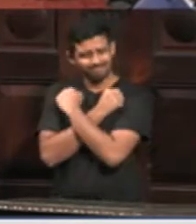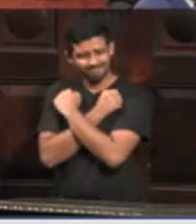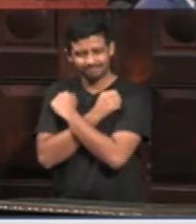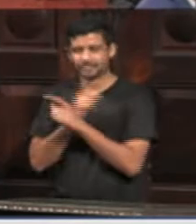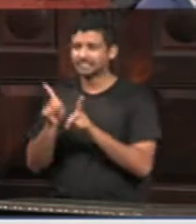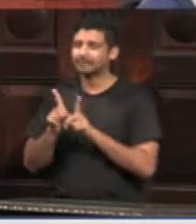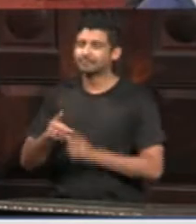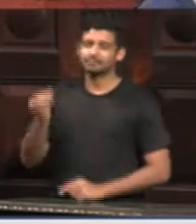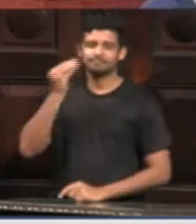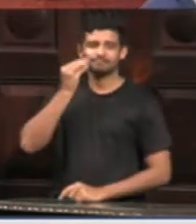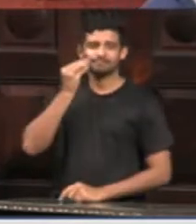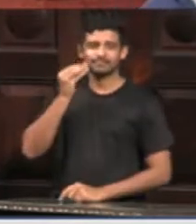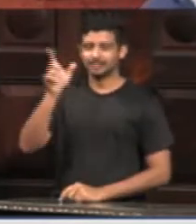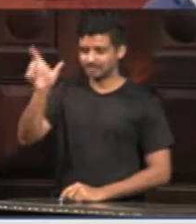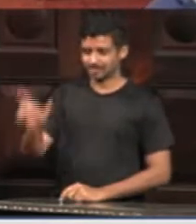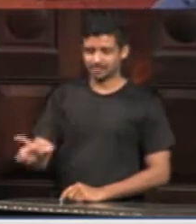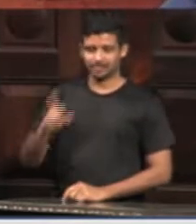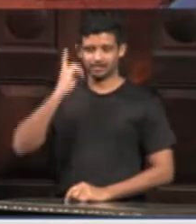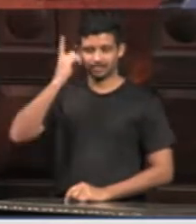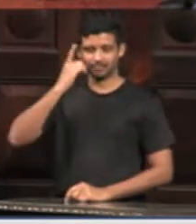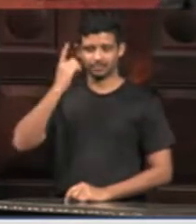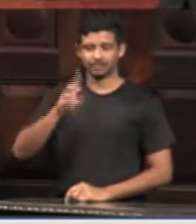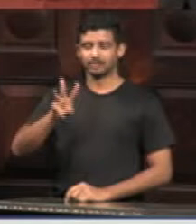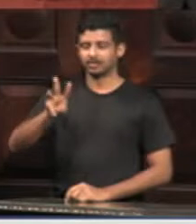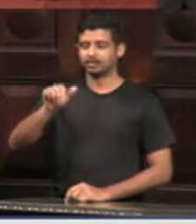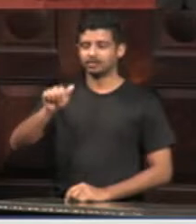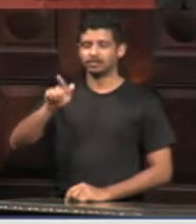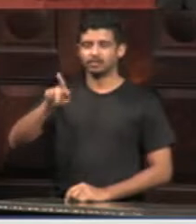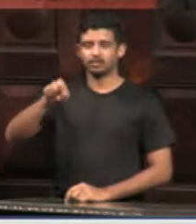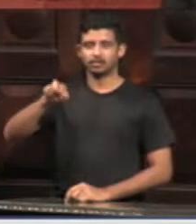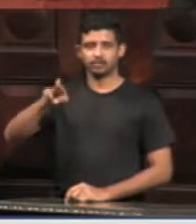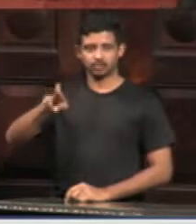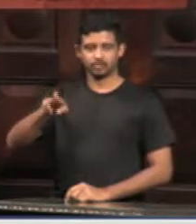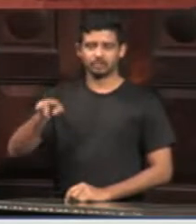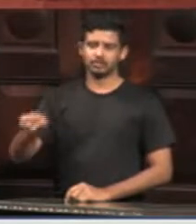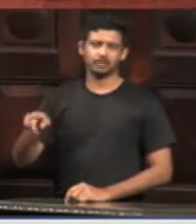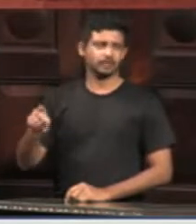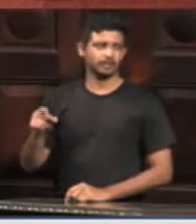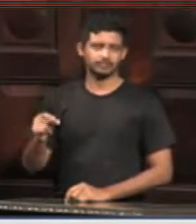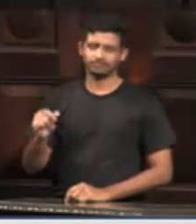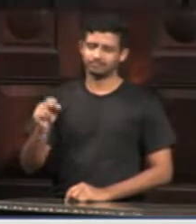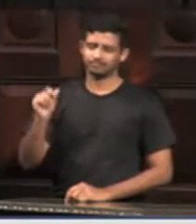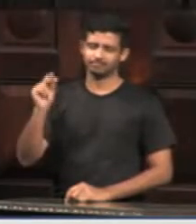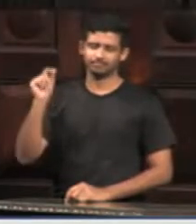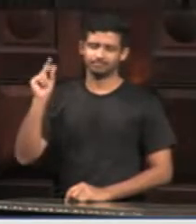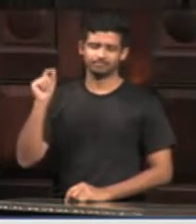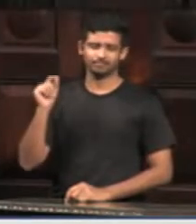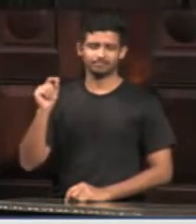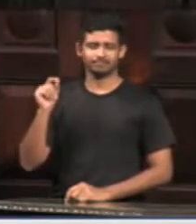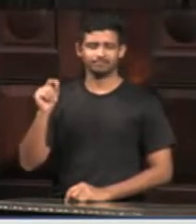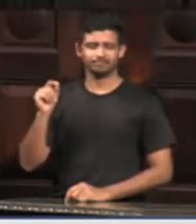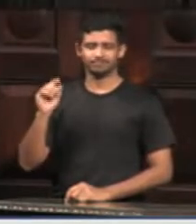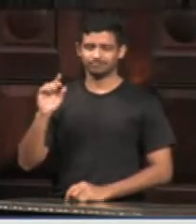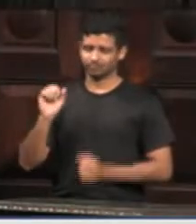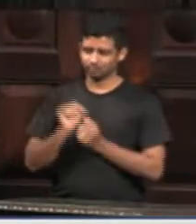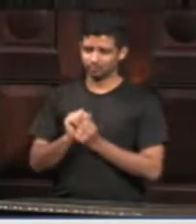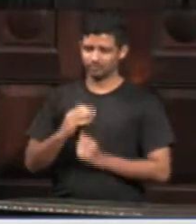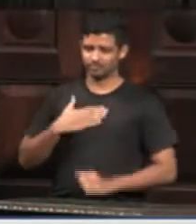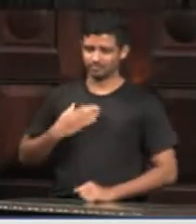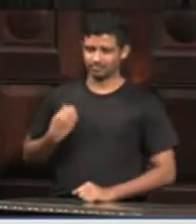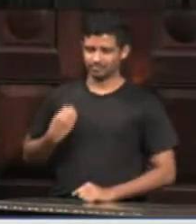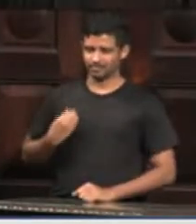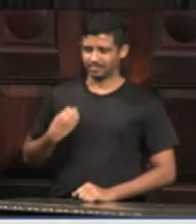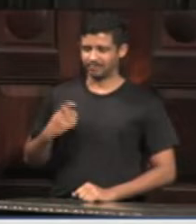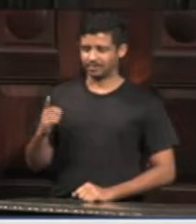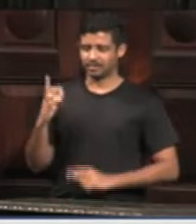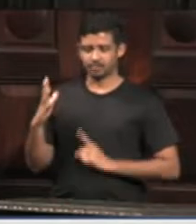beijo, ao deputado Wagner Montes, que está ali atento à minha presença aqui na